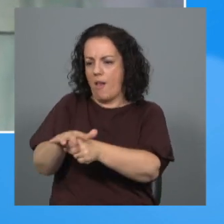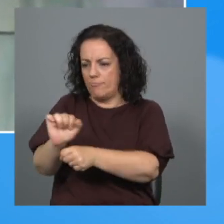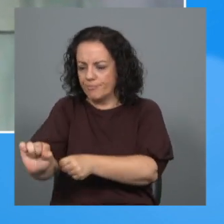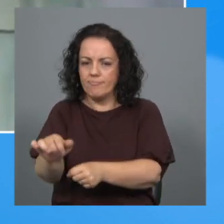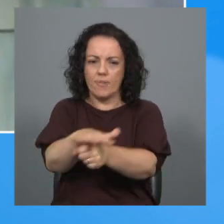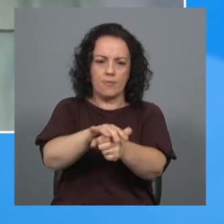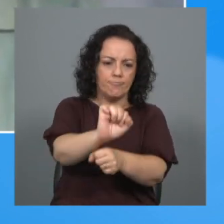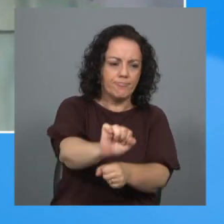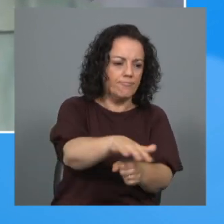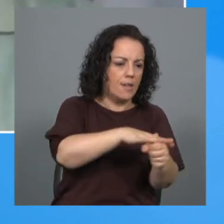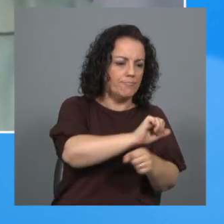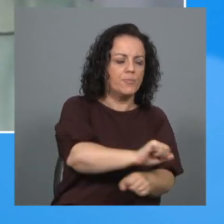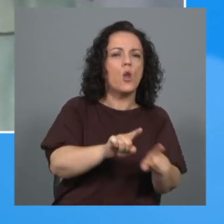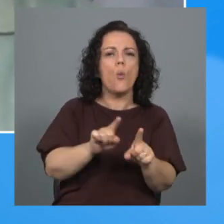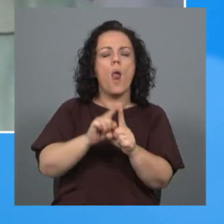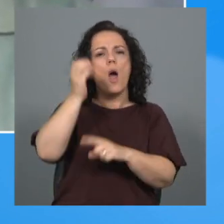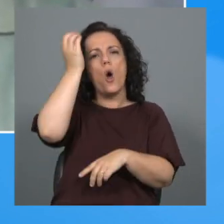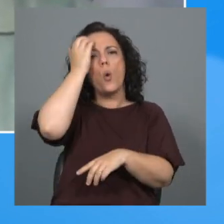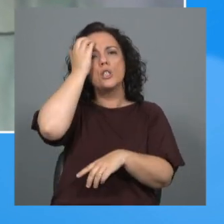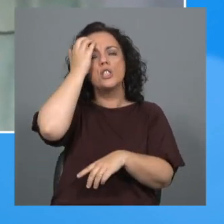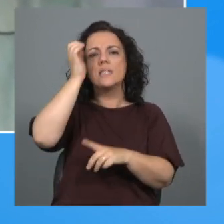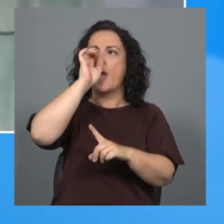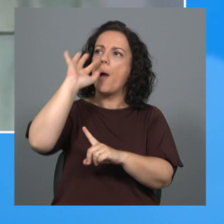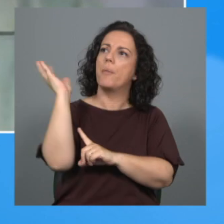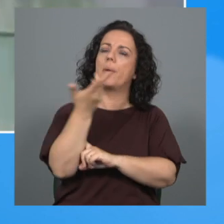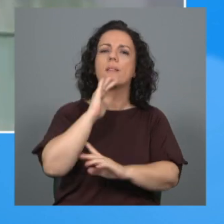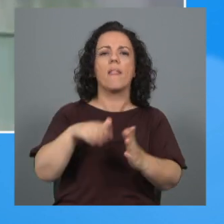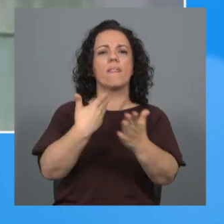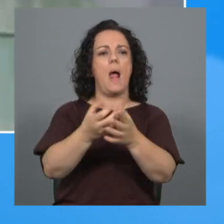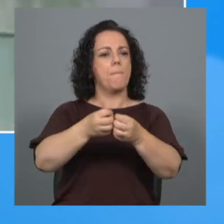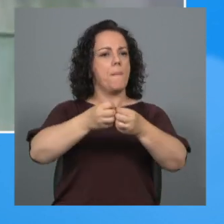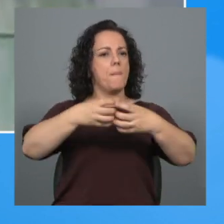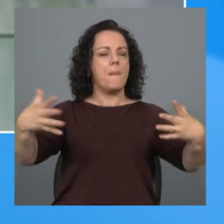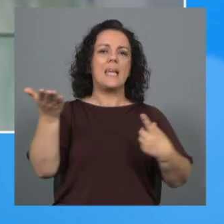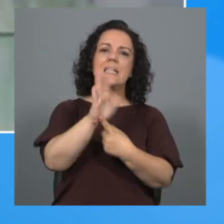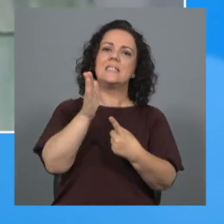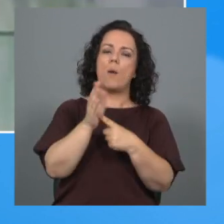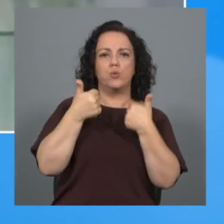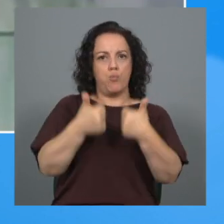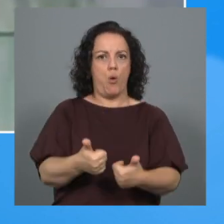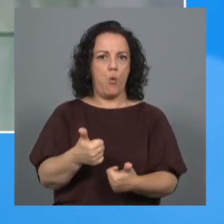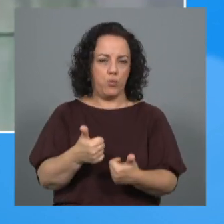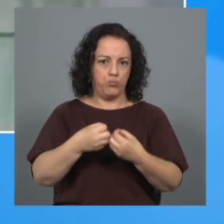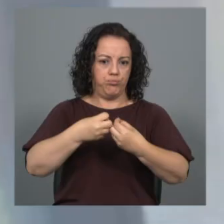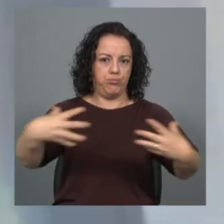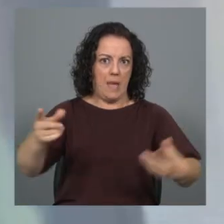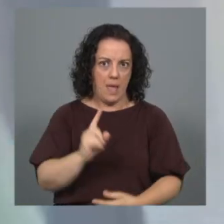esta consciência ambiental também seja multiplicadora de bons exemplos por todos os outros, não é?